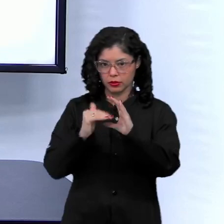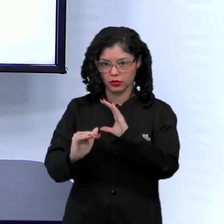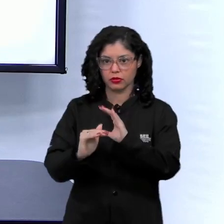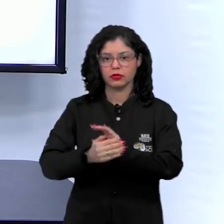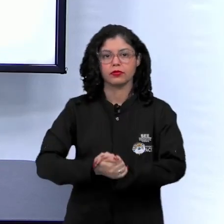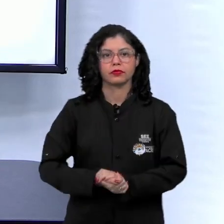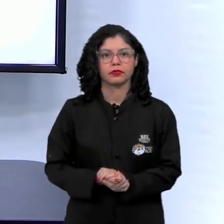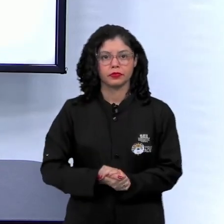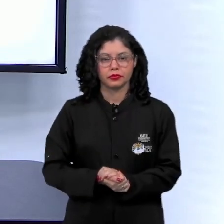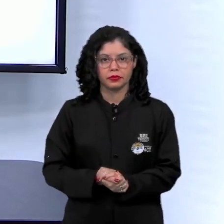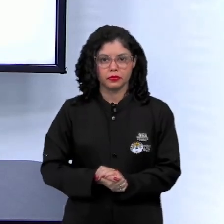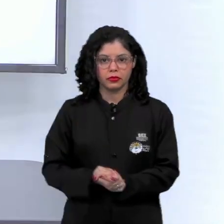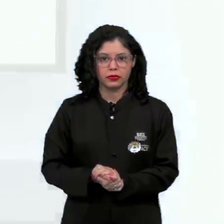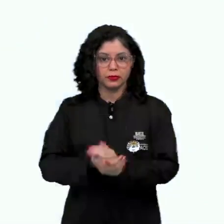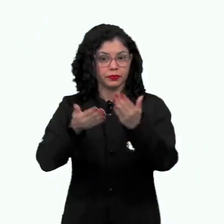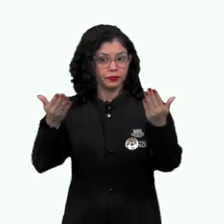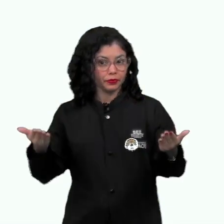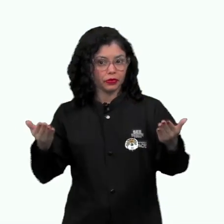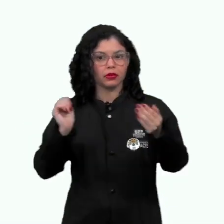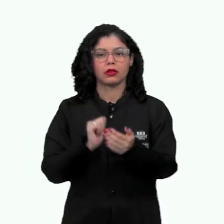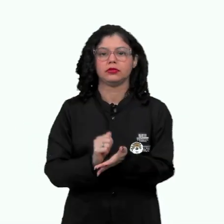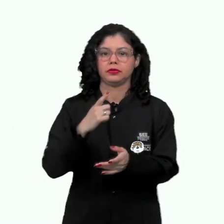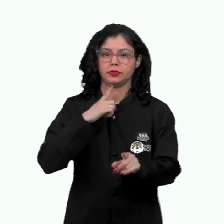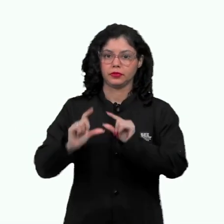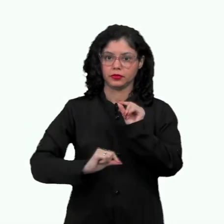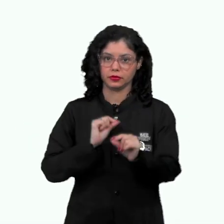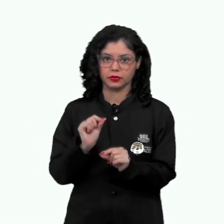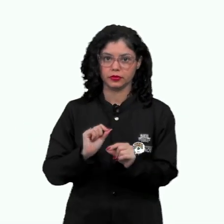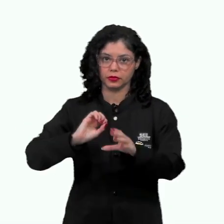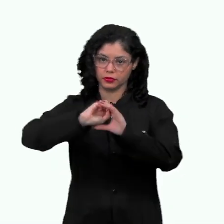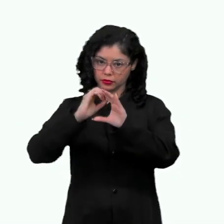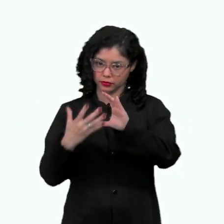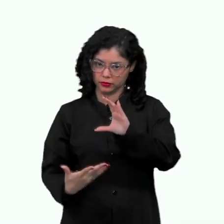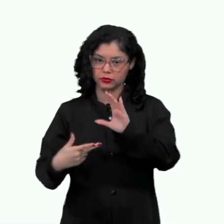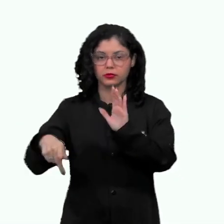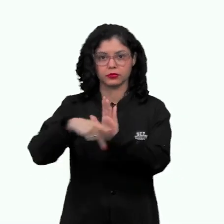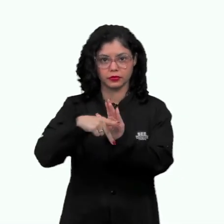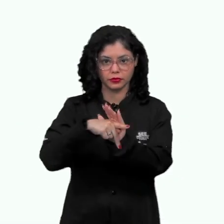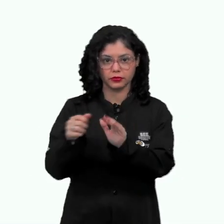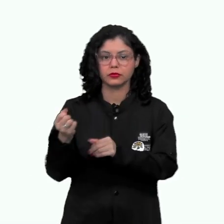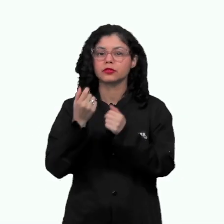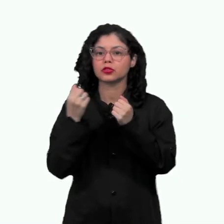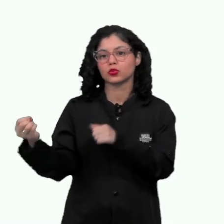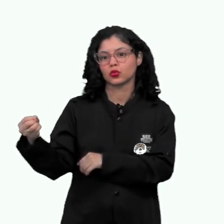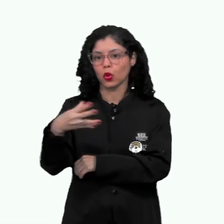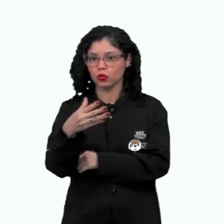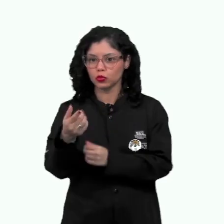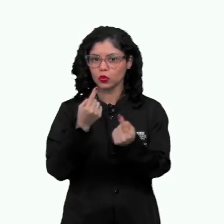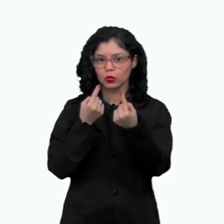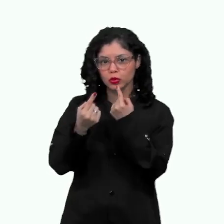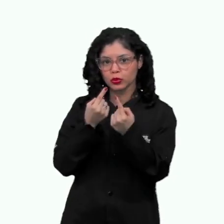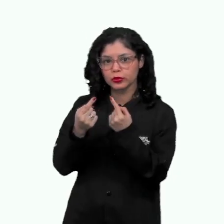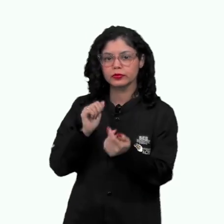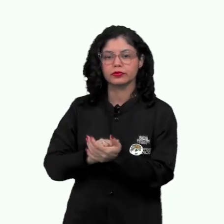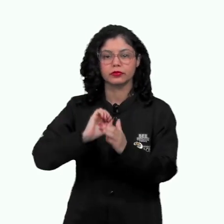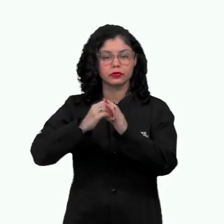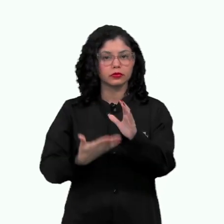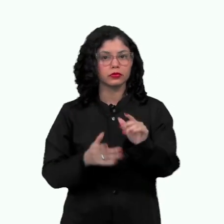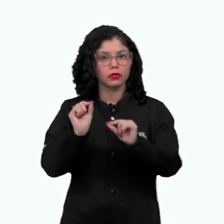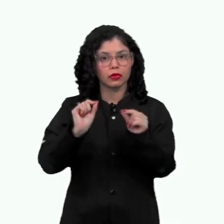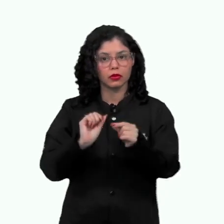mensagens. Então, nós temos uma característica desses novos meios, que é uma